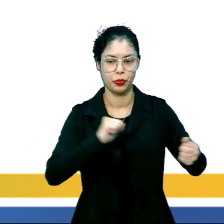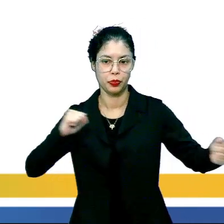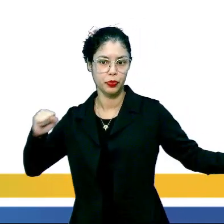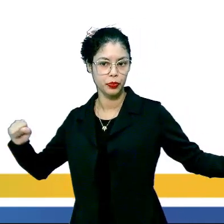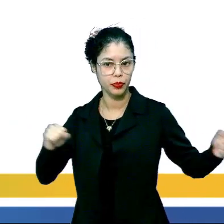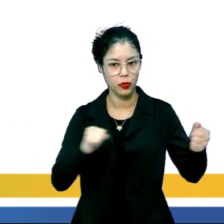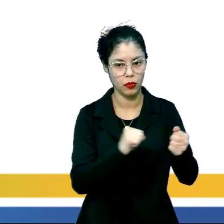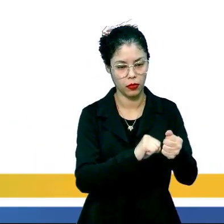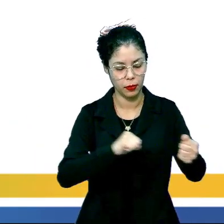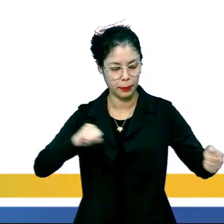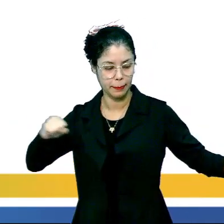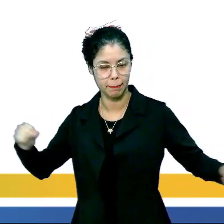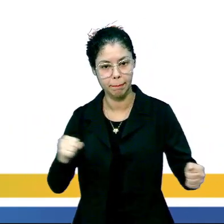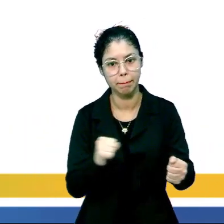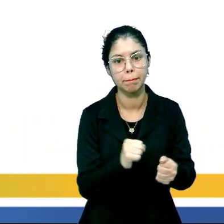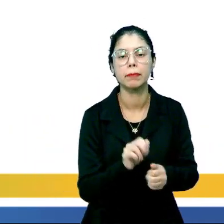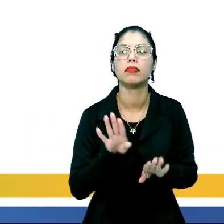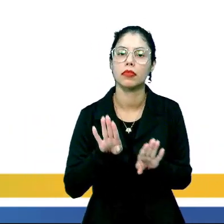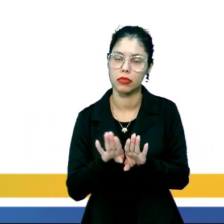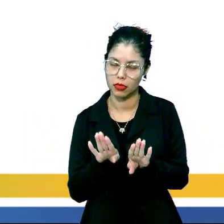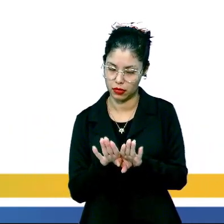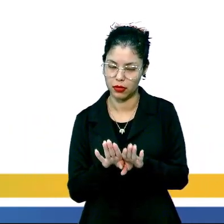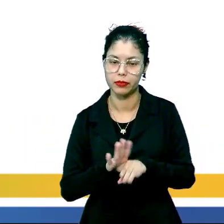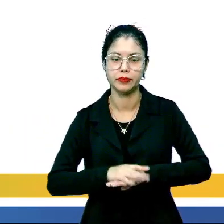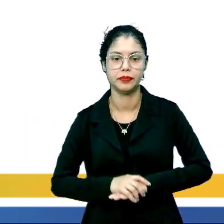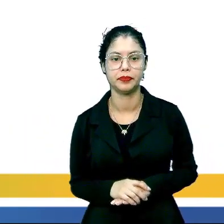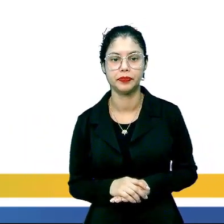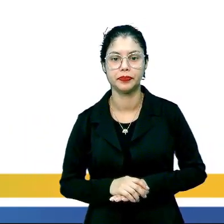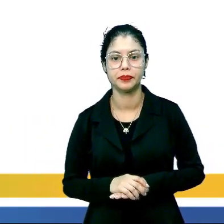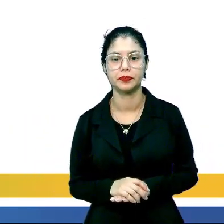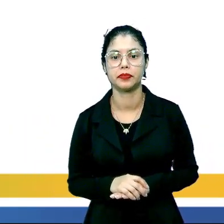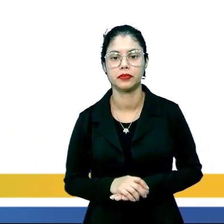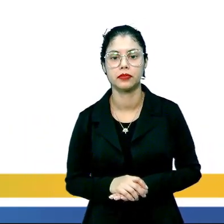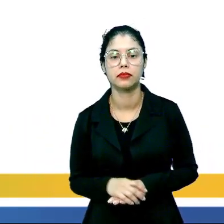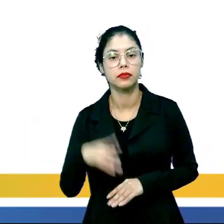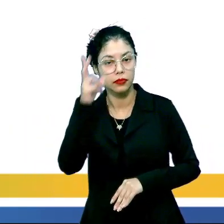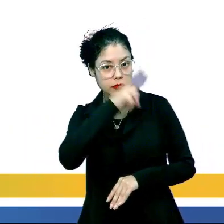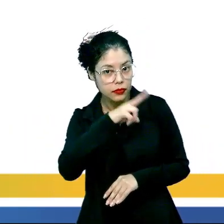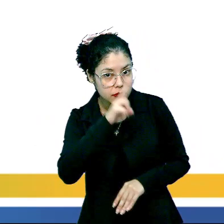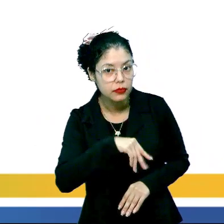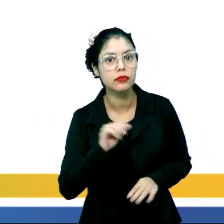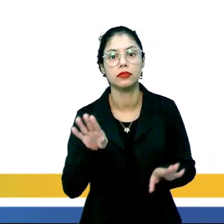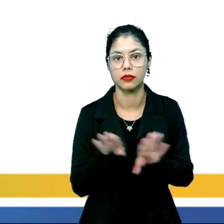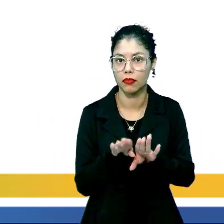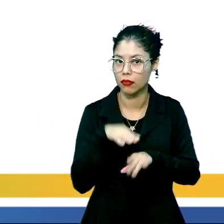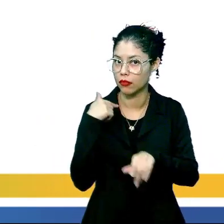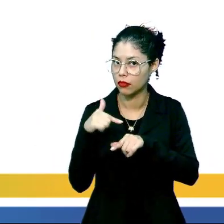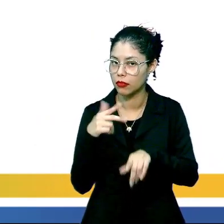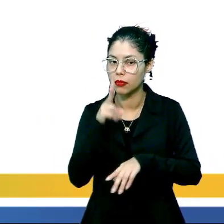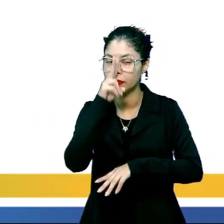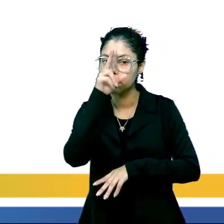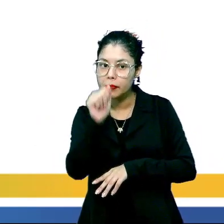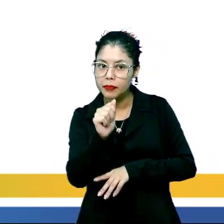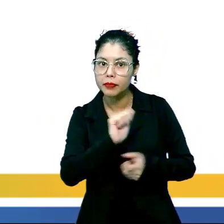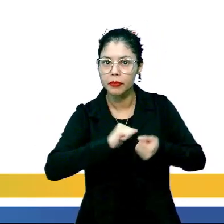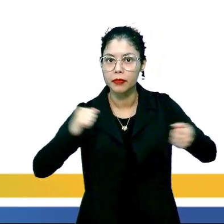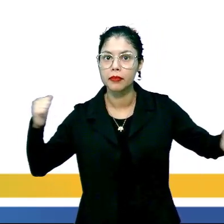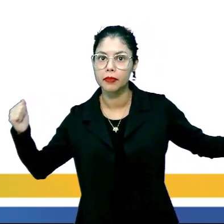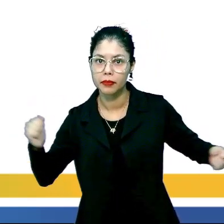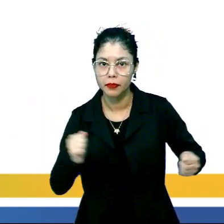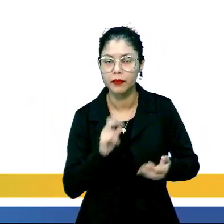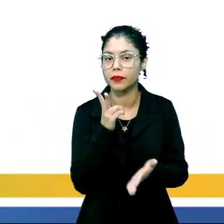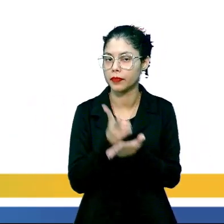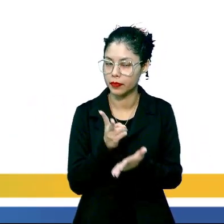Ela está sendo comprimida e está sendo esticada também. Lembra que nós vimos o trabalho da força elástica? É